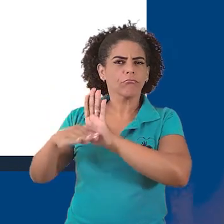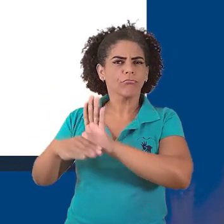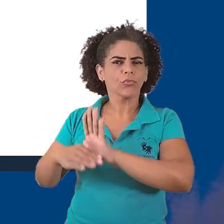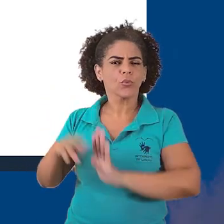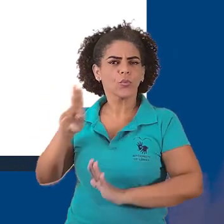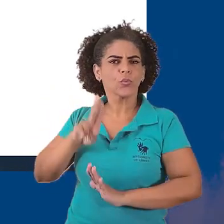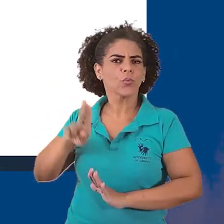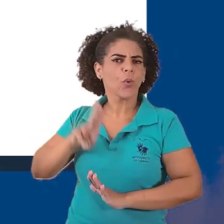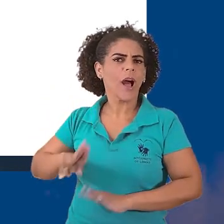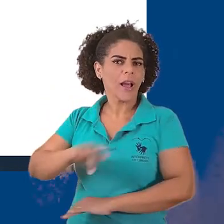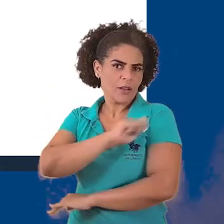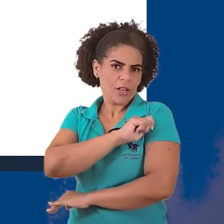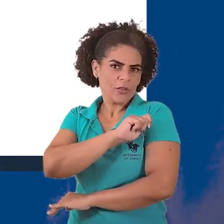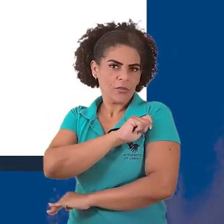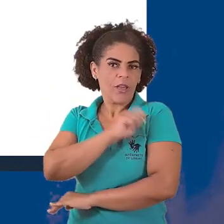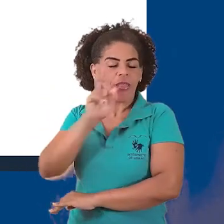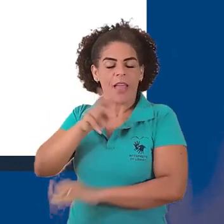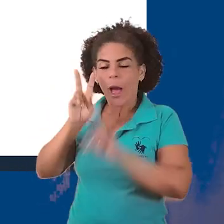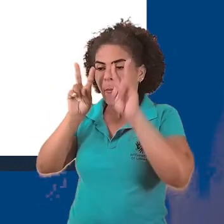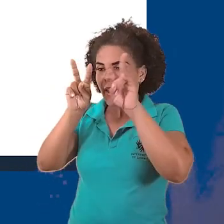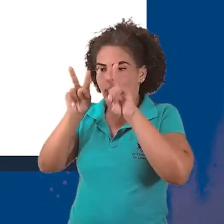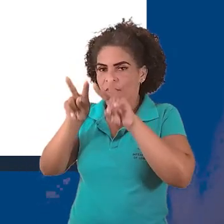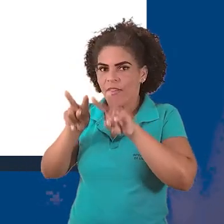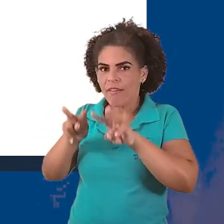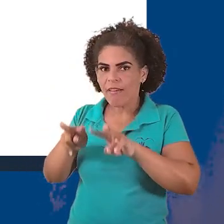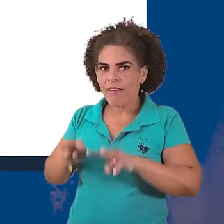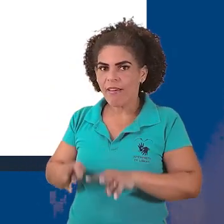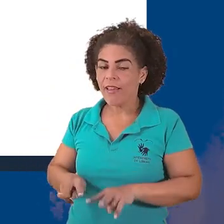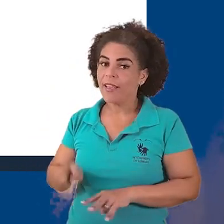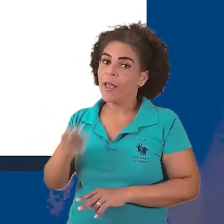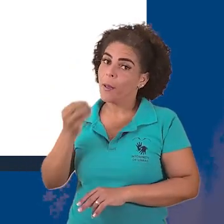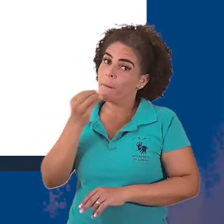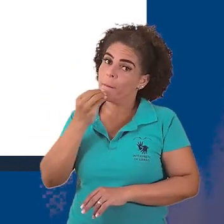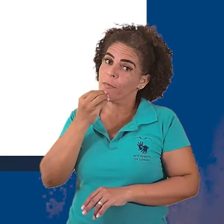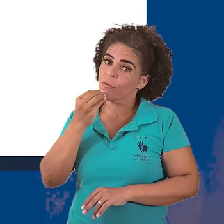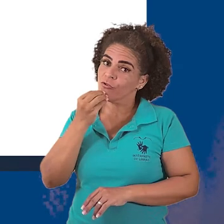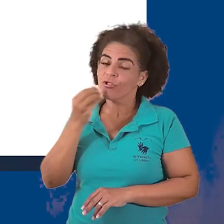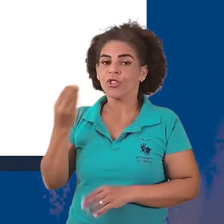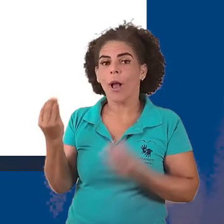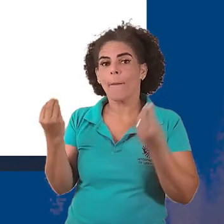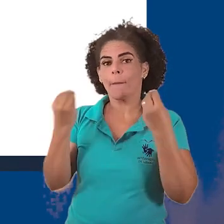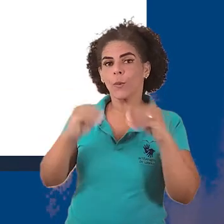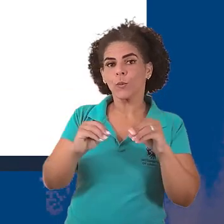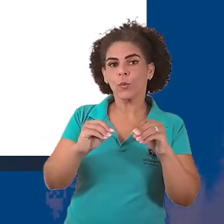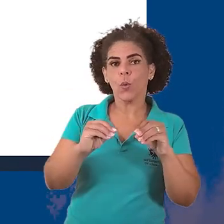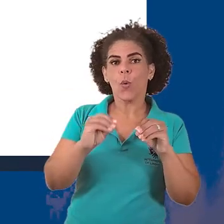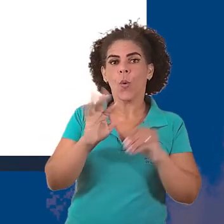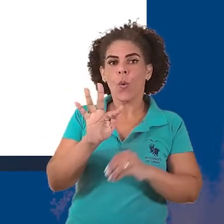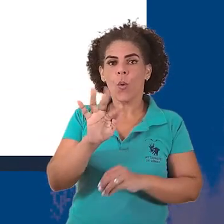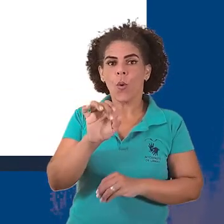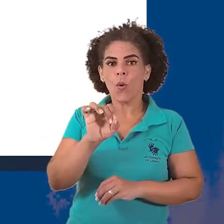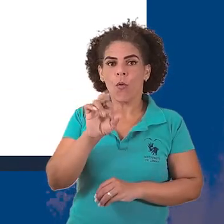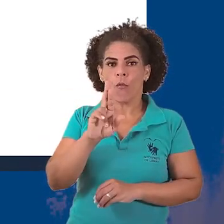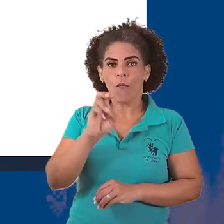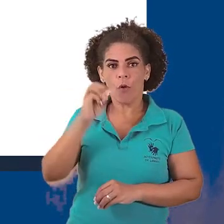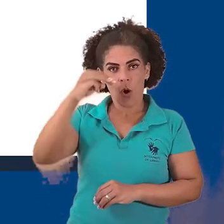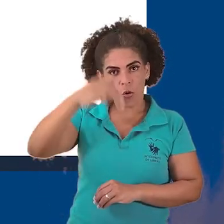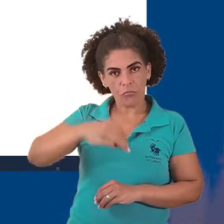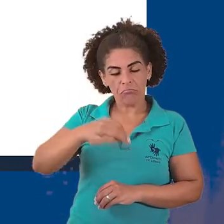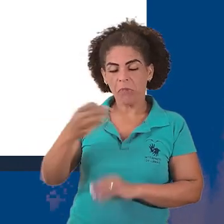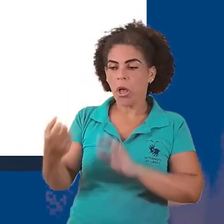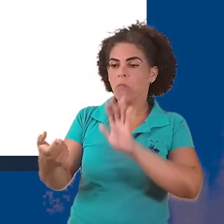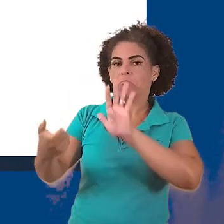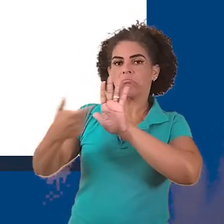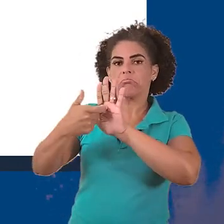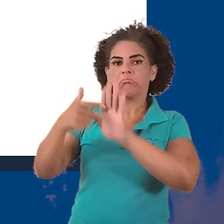usuários passíveis de visualização. Todos os usuários que deveriam ter ou têm alguma postagem no fórum. Eu clico sobre o